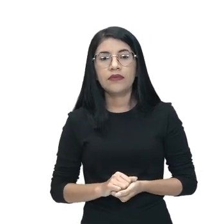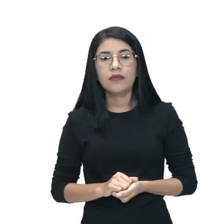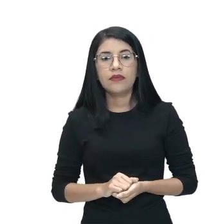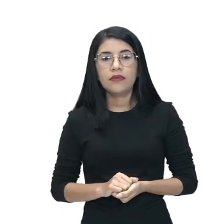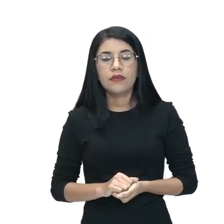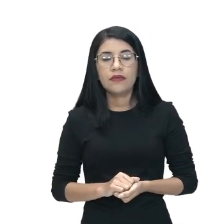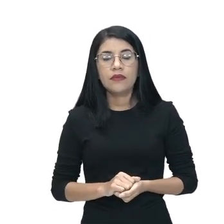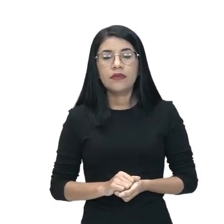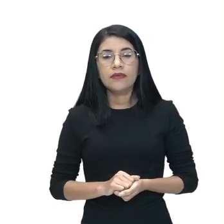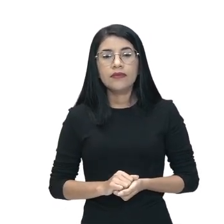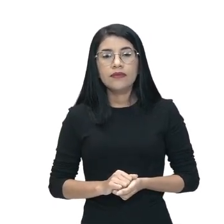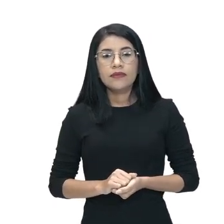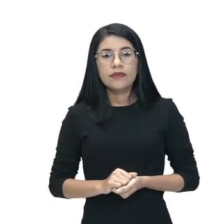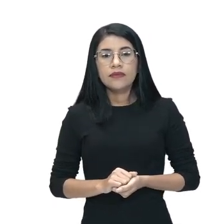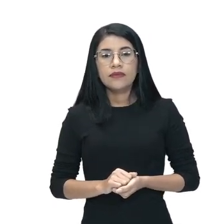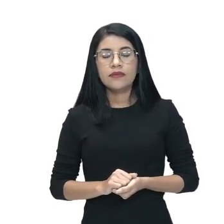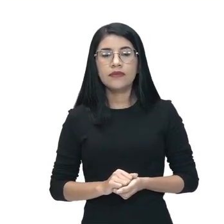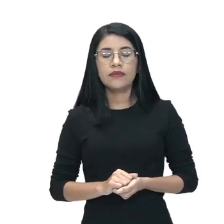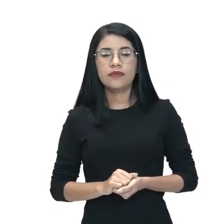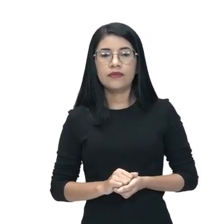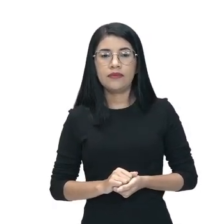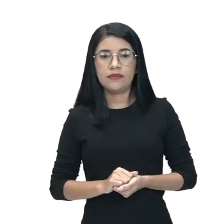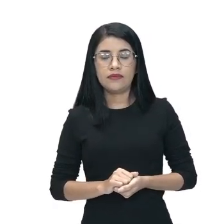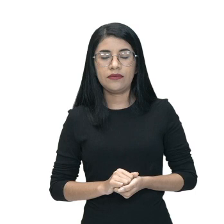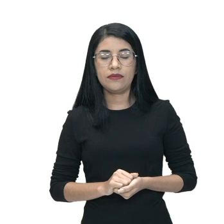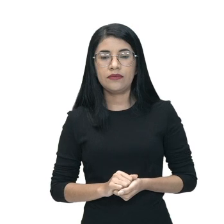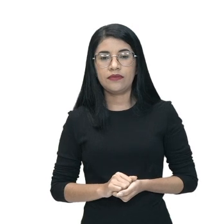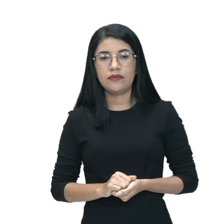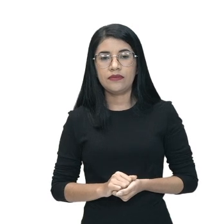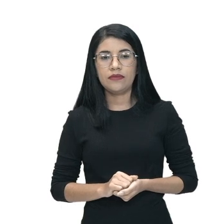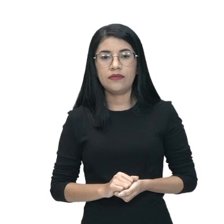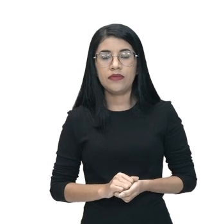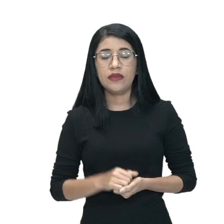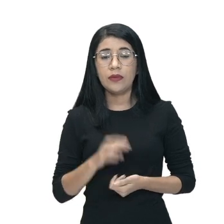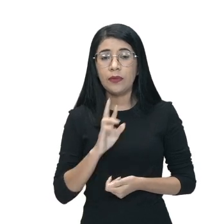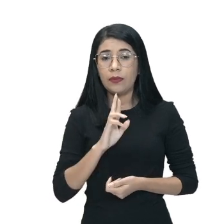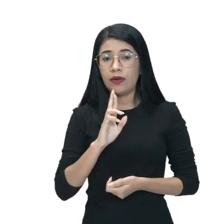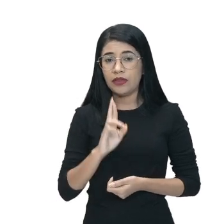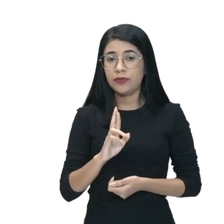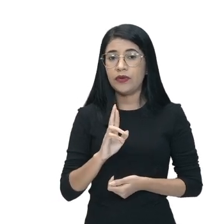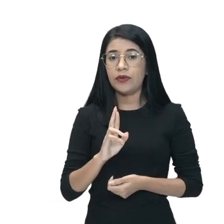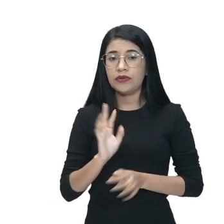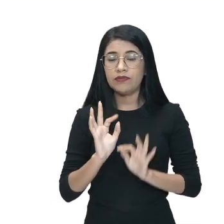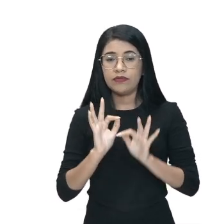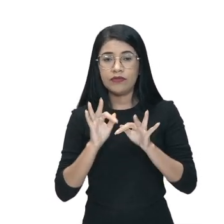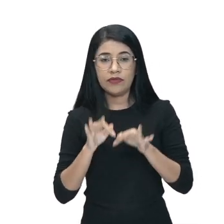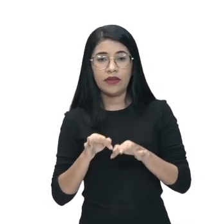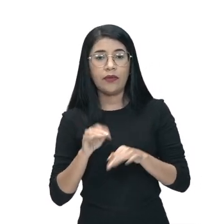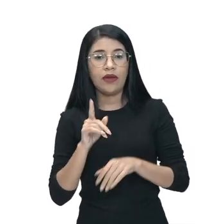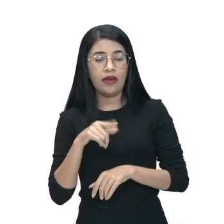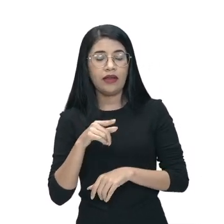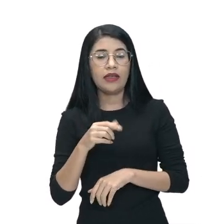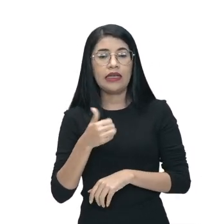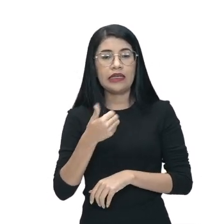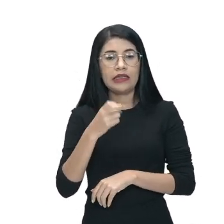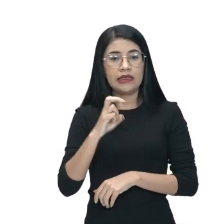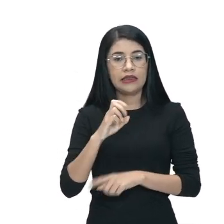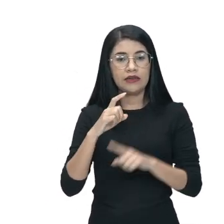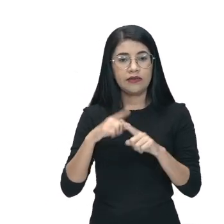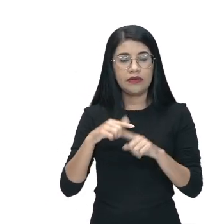Tá? Menos 11. E aí, a resposta já é essa, né, aqui, só que eu tenho que colocar ela em